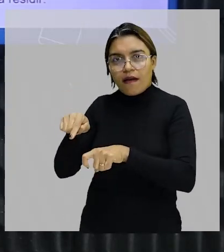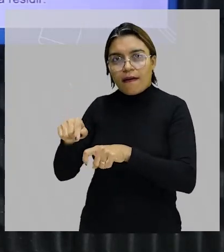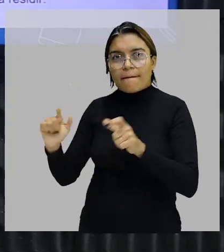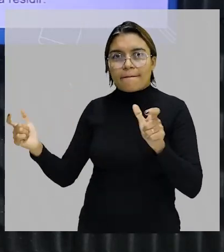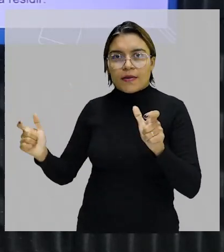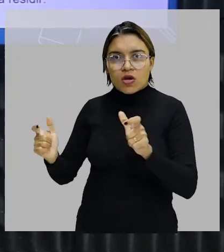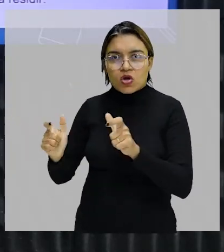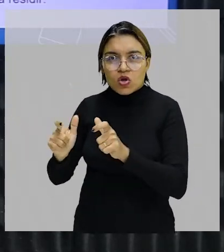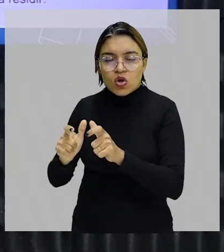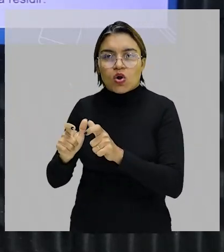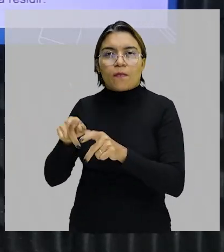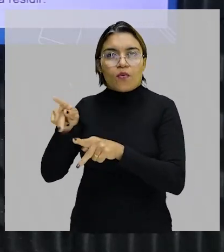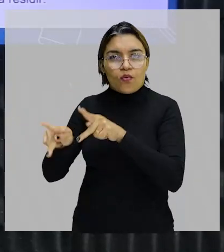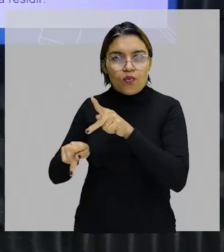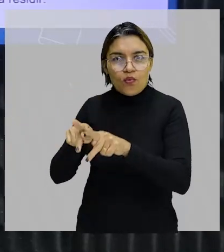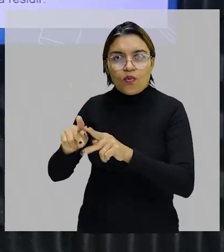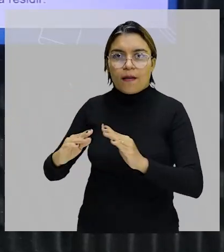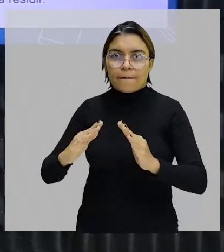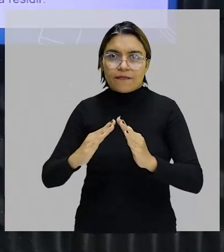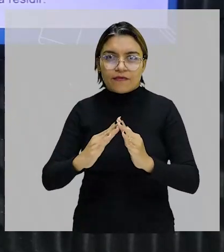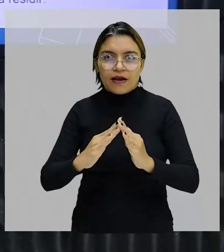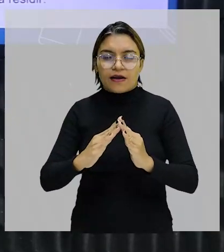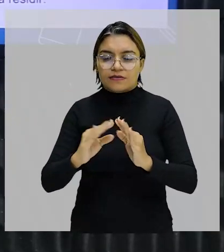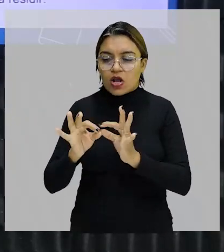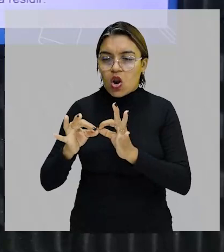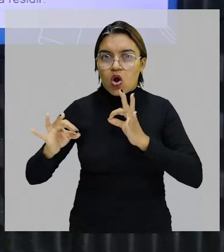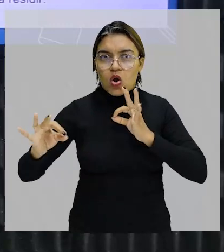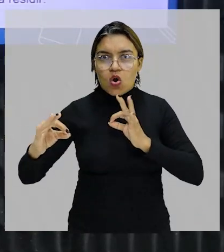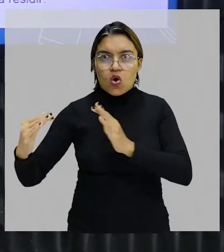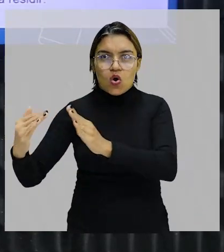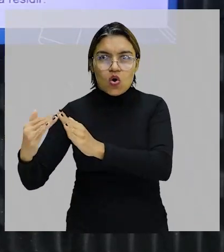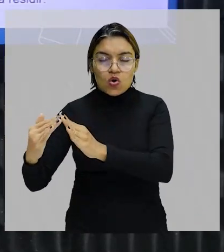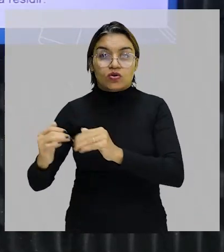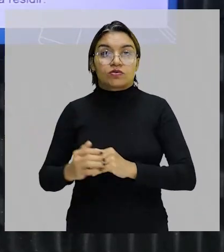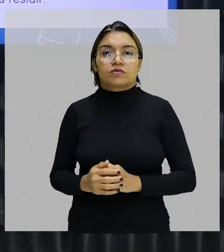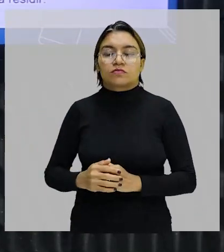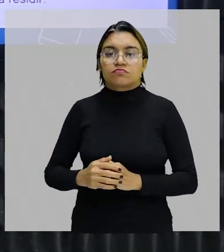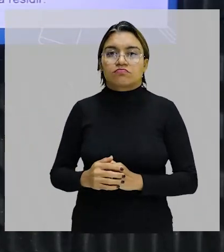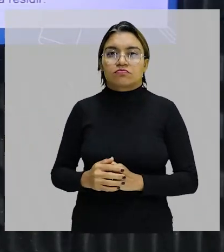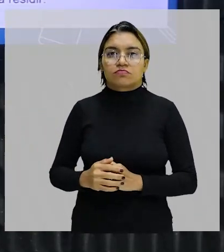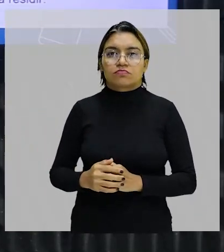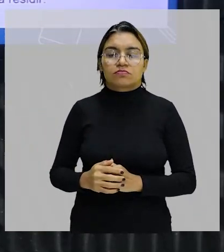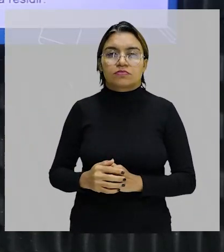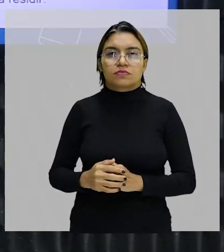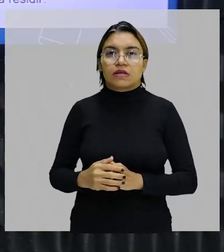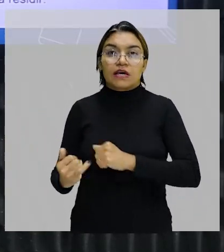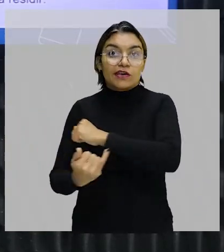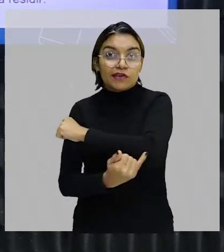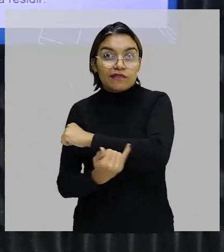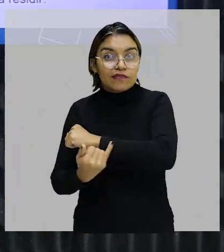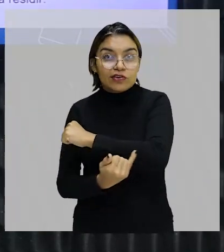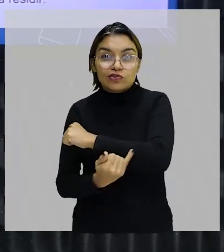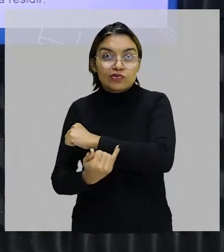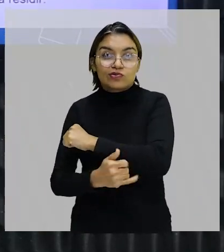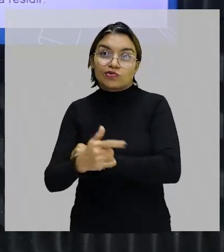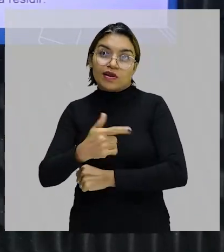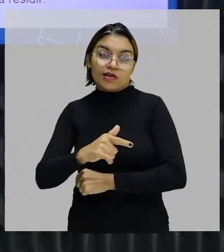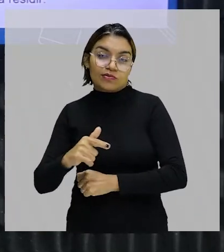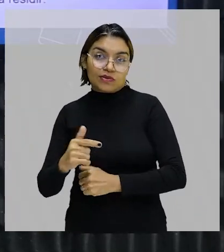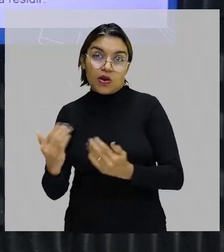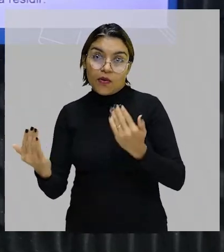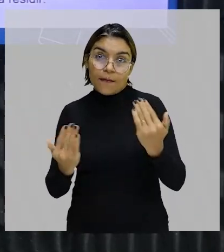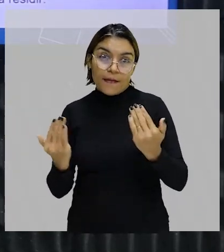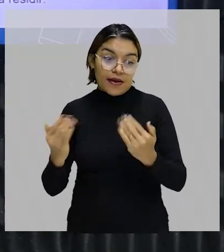densidades populacionais, tu tem casas mais afastadas uma da outra, né? Tu não tem uma grande infraestrutura se comparado com o